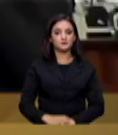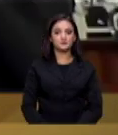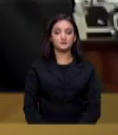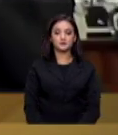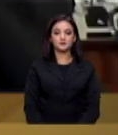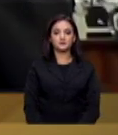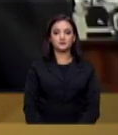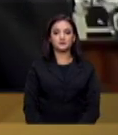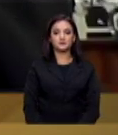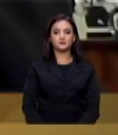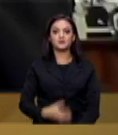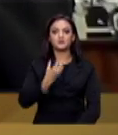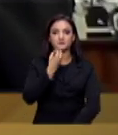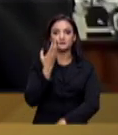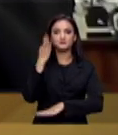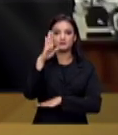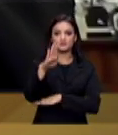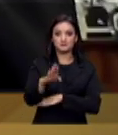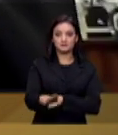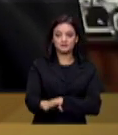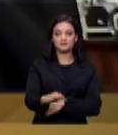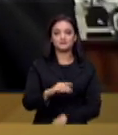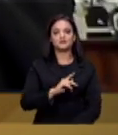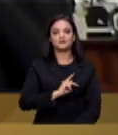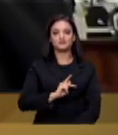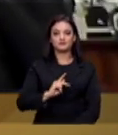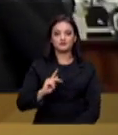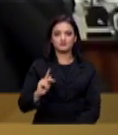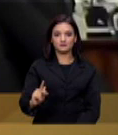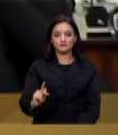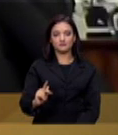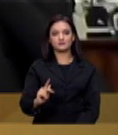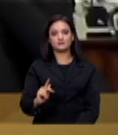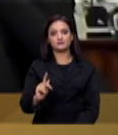Boa tarde, presidente, senhoras ministras,